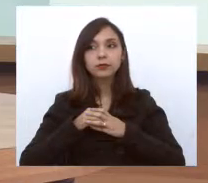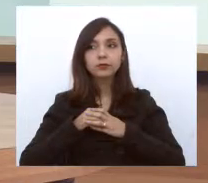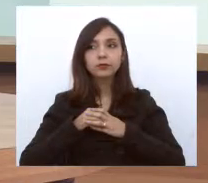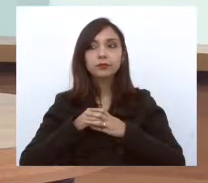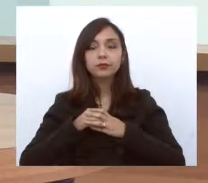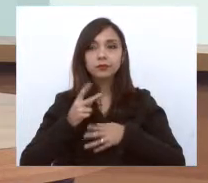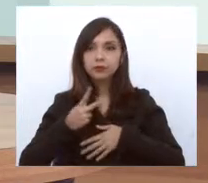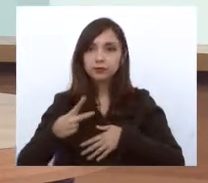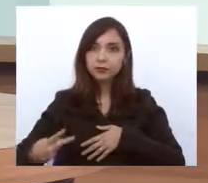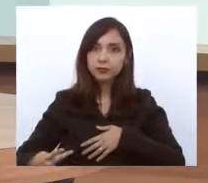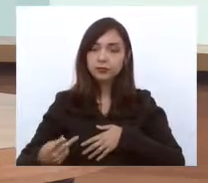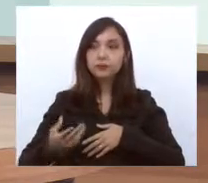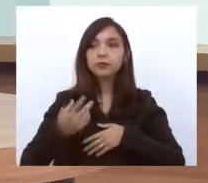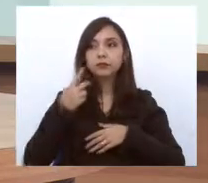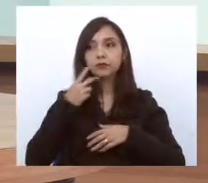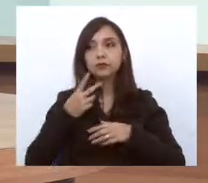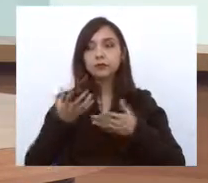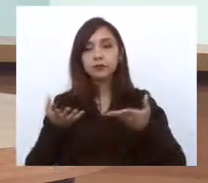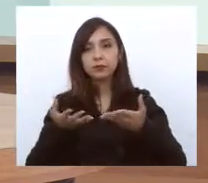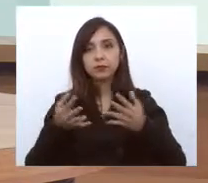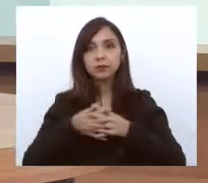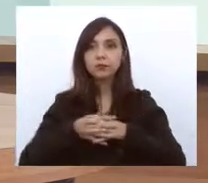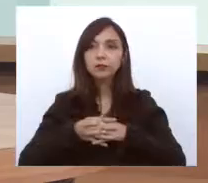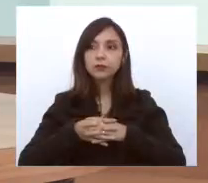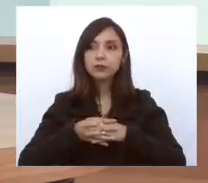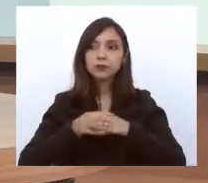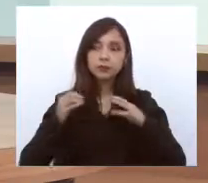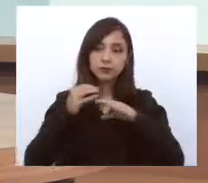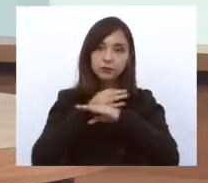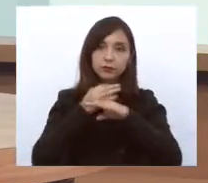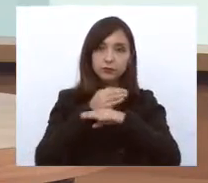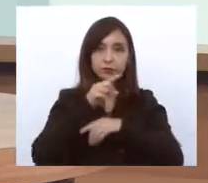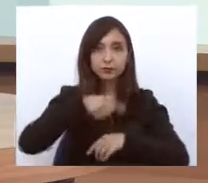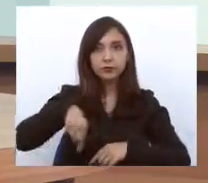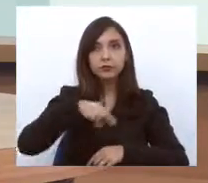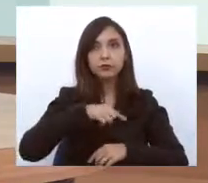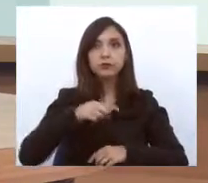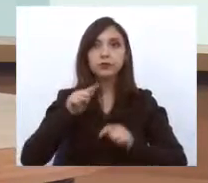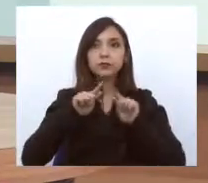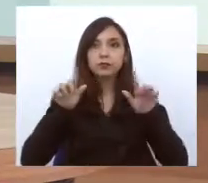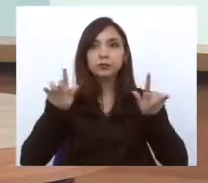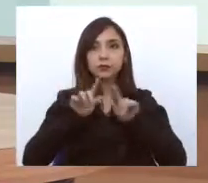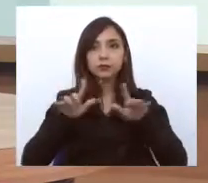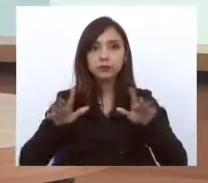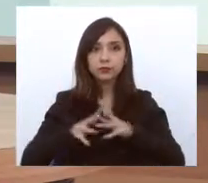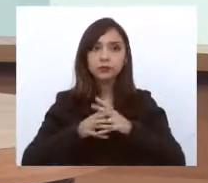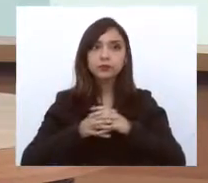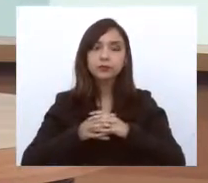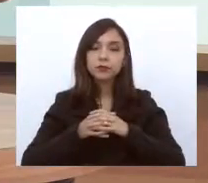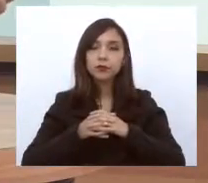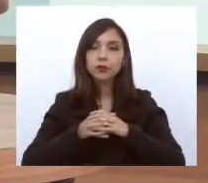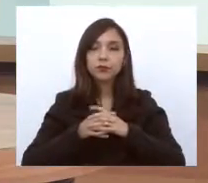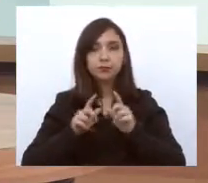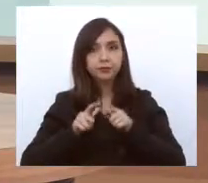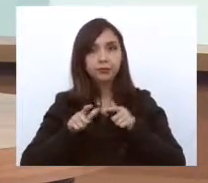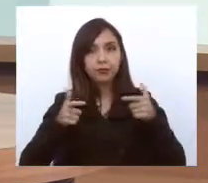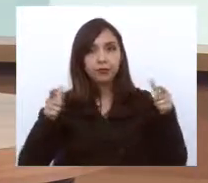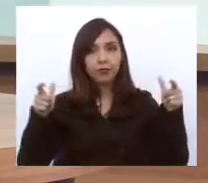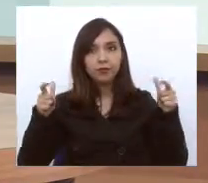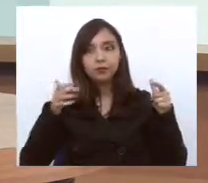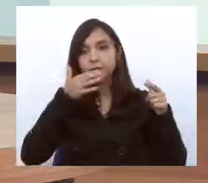E, senhor presidente, se você ver, essa cidade nossa, Guarulhos, tamanho da nossa